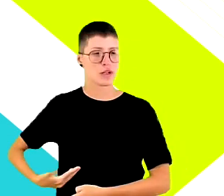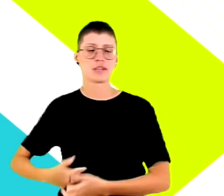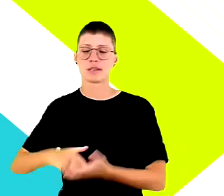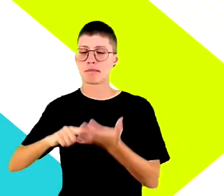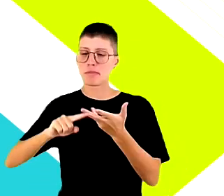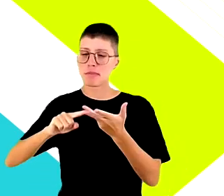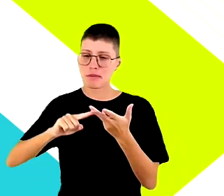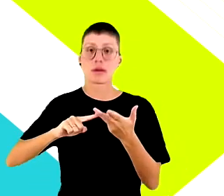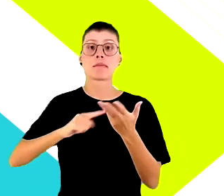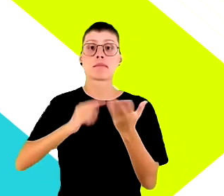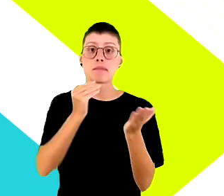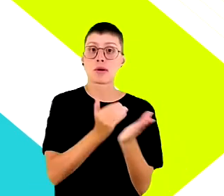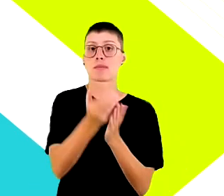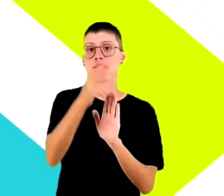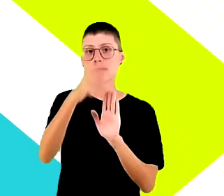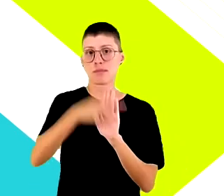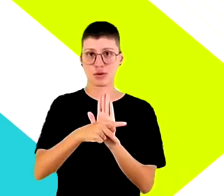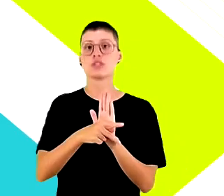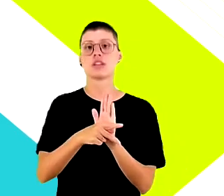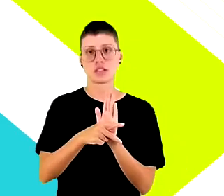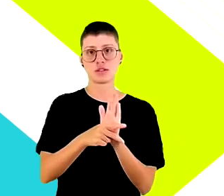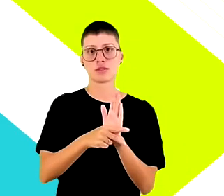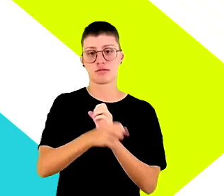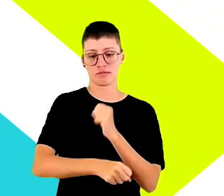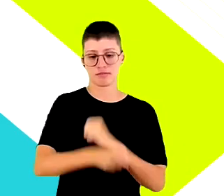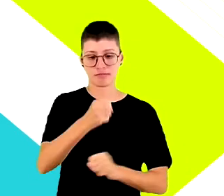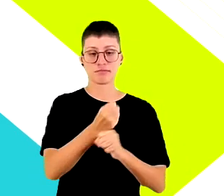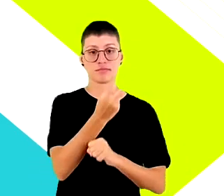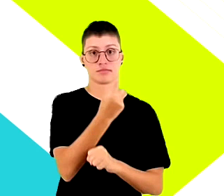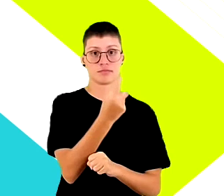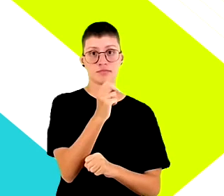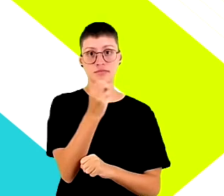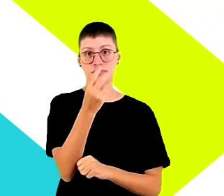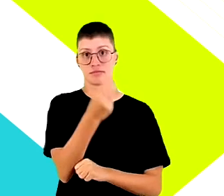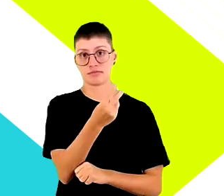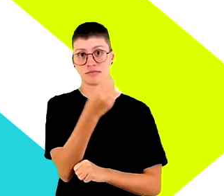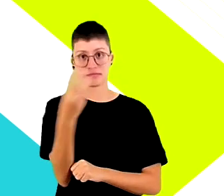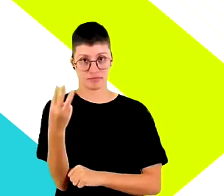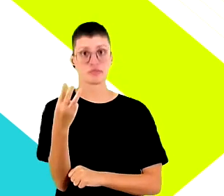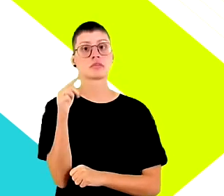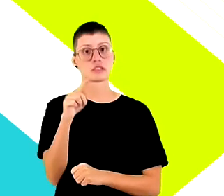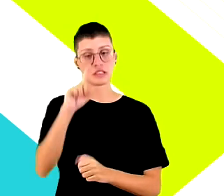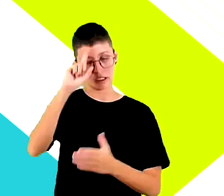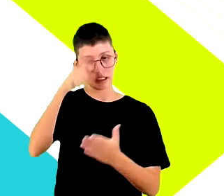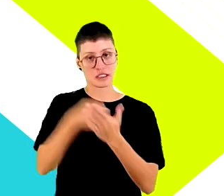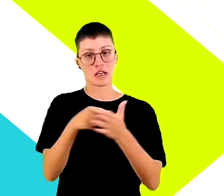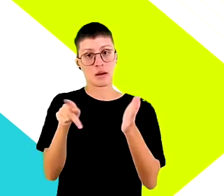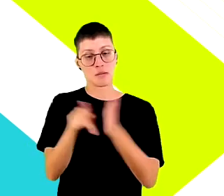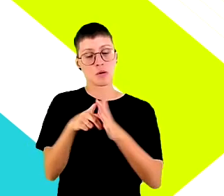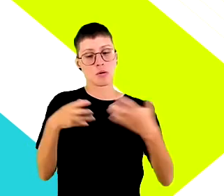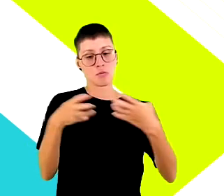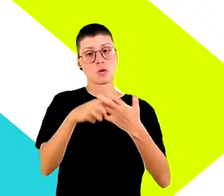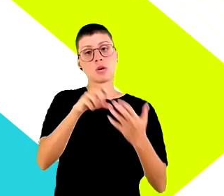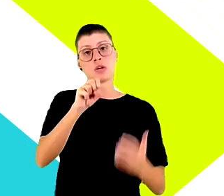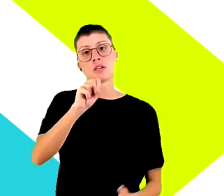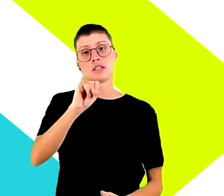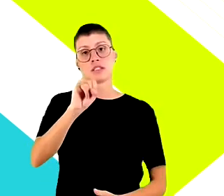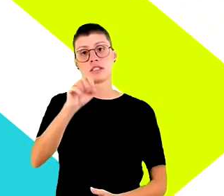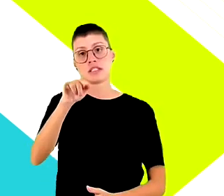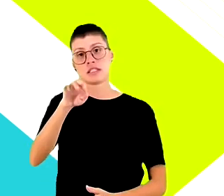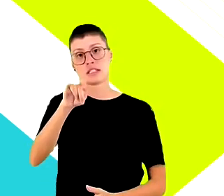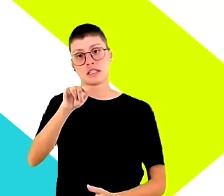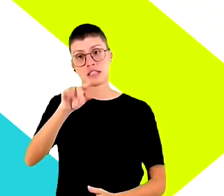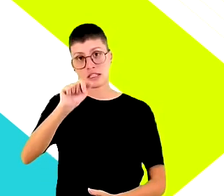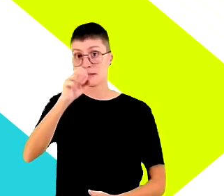um projeto agora no começo de 23. Esse projeto, ele é um projeto de sinergia, então aqui é um case interessante, porque a